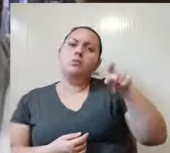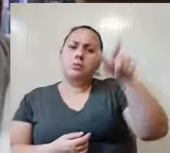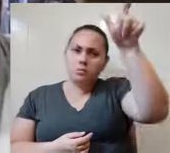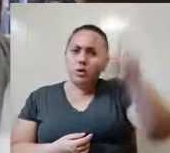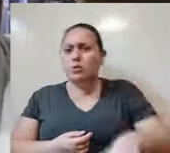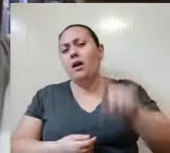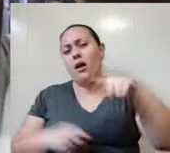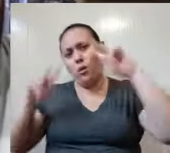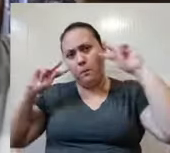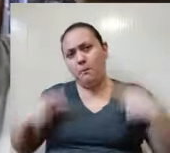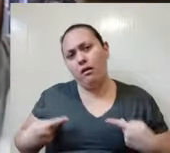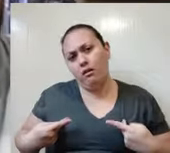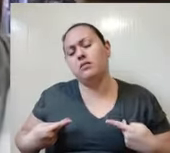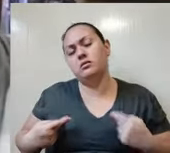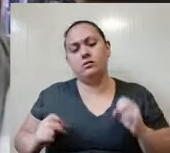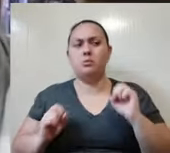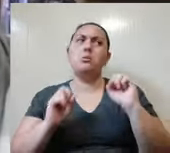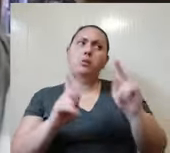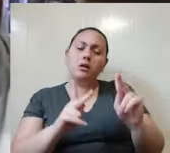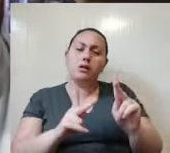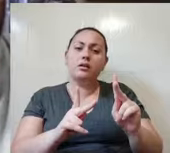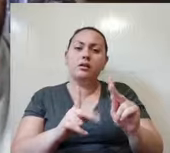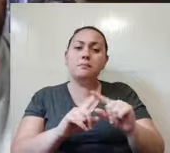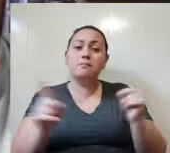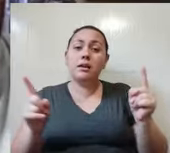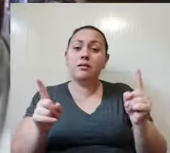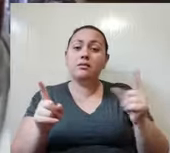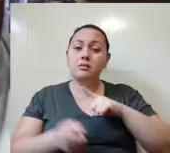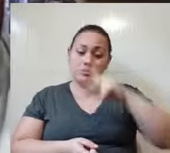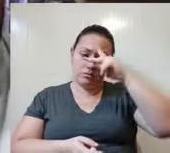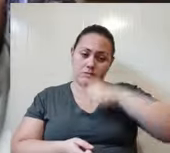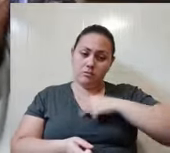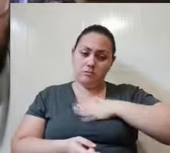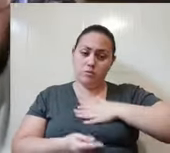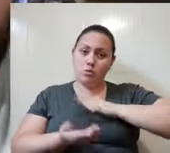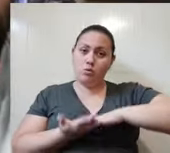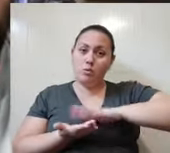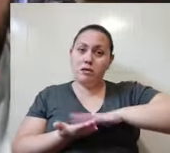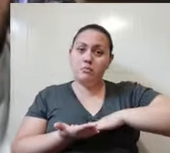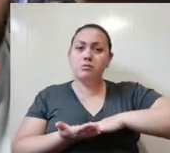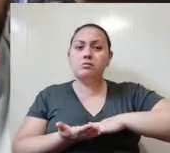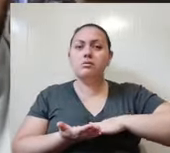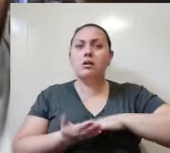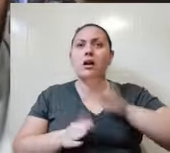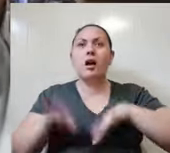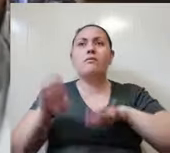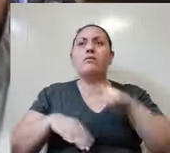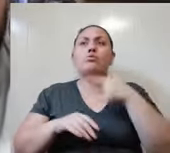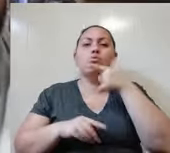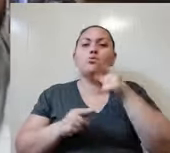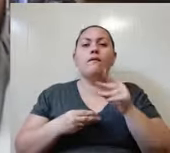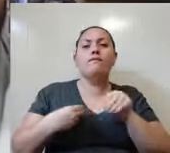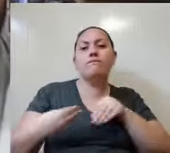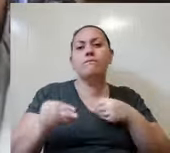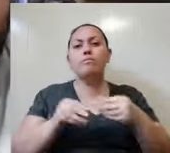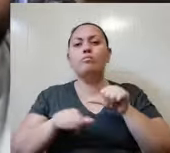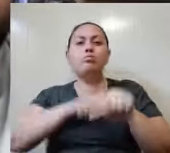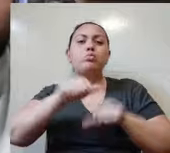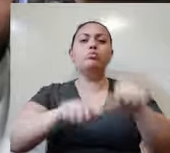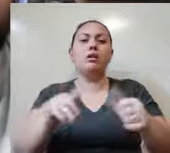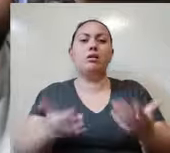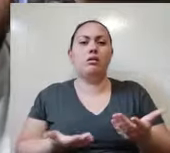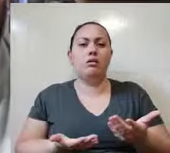ela é humana. E aí a autocobrança acaba ficando sem essa possibilidade de flexibilização. Tá, mas e